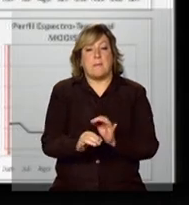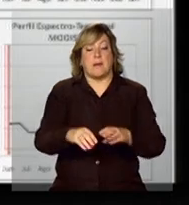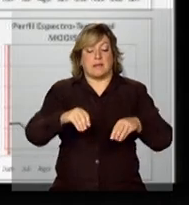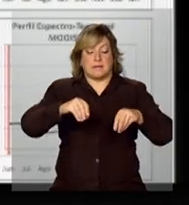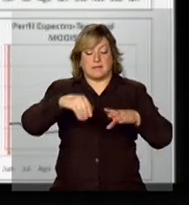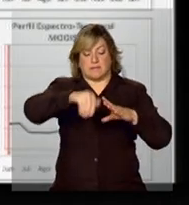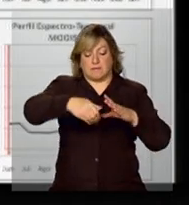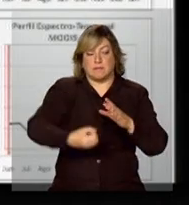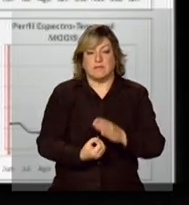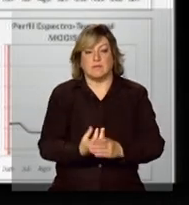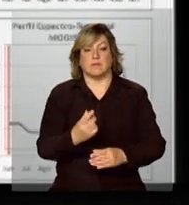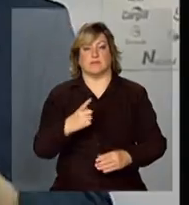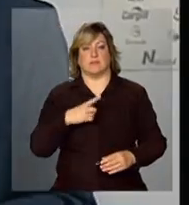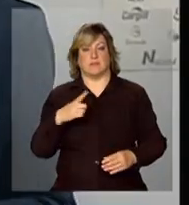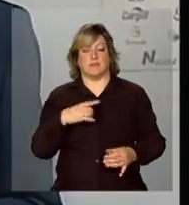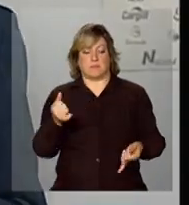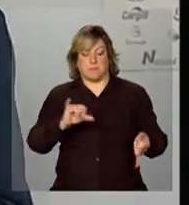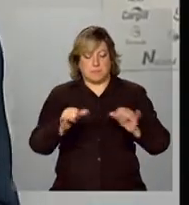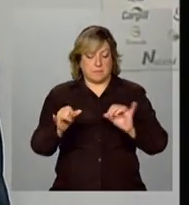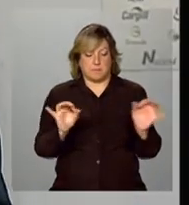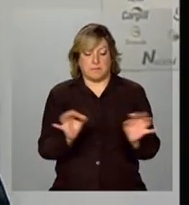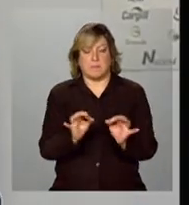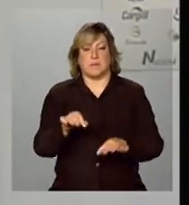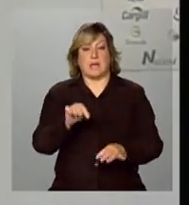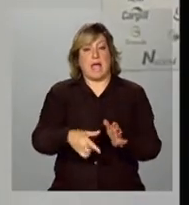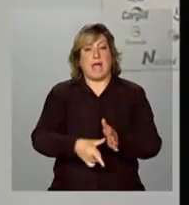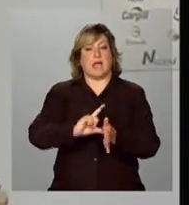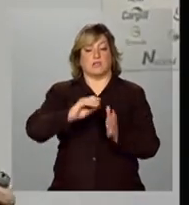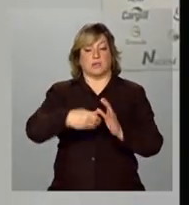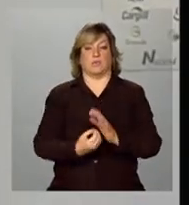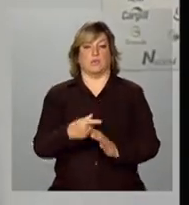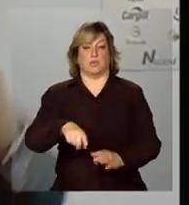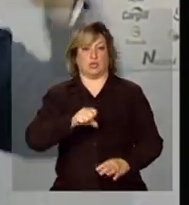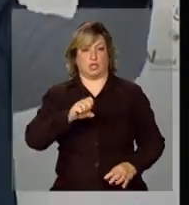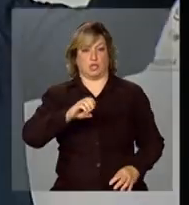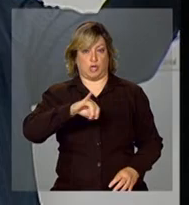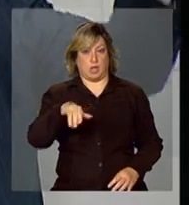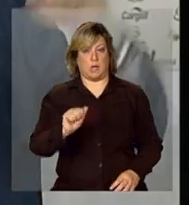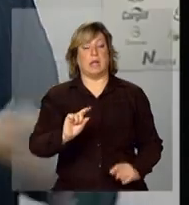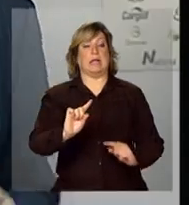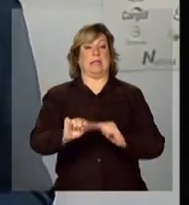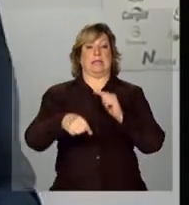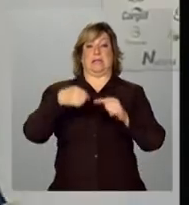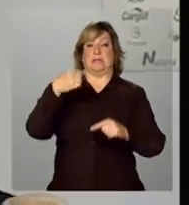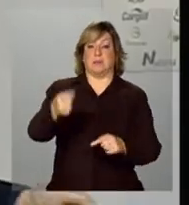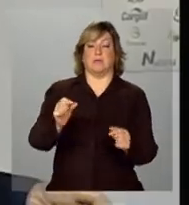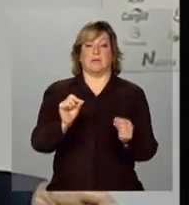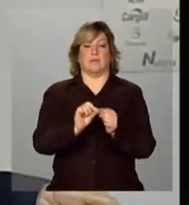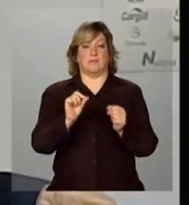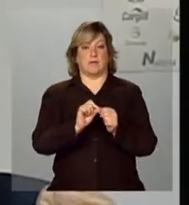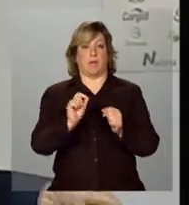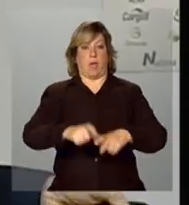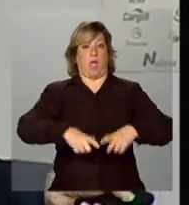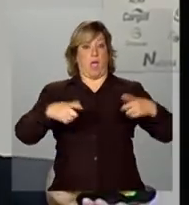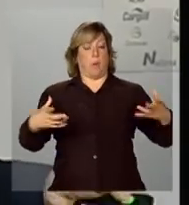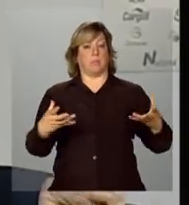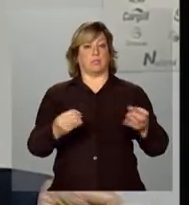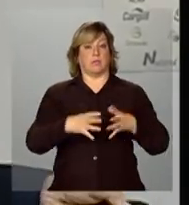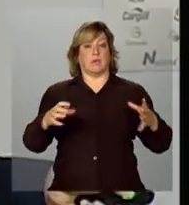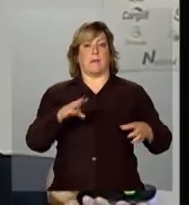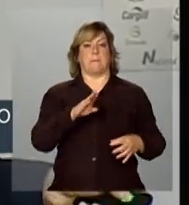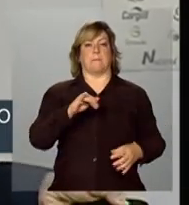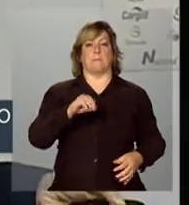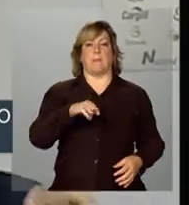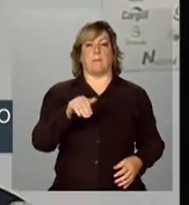solo, que precede o plantio da cultura da soja, e depois ele é seguido por um aumento muito grande da